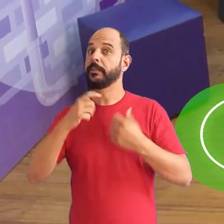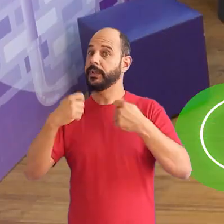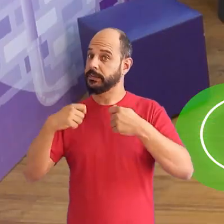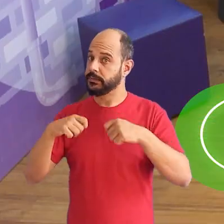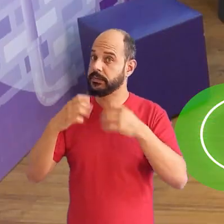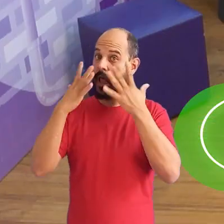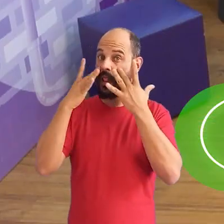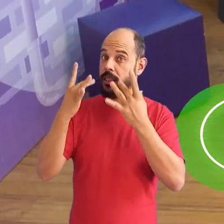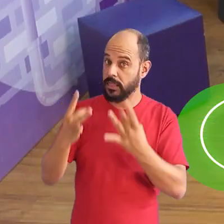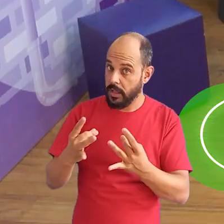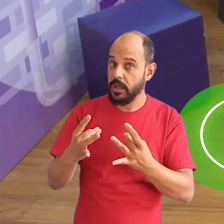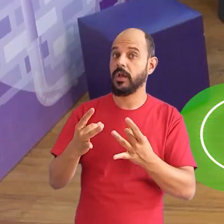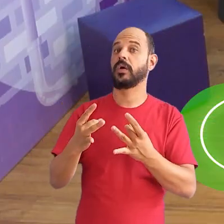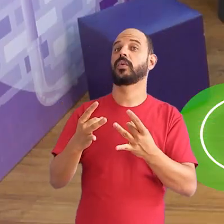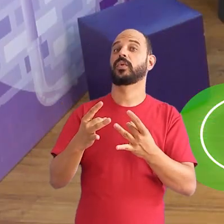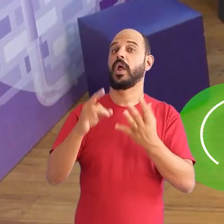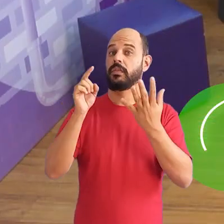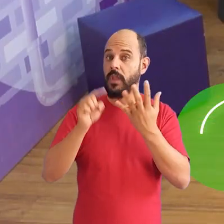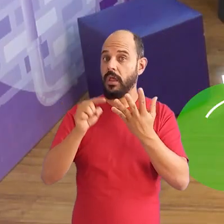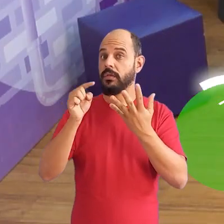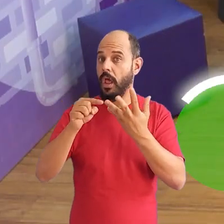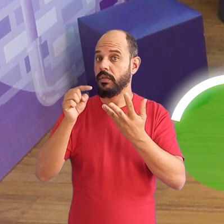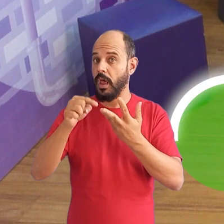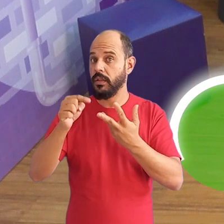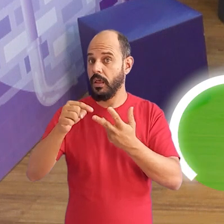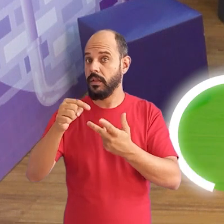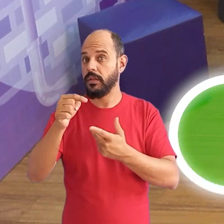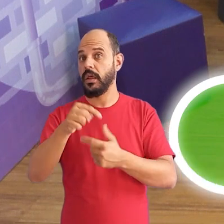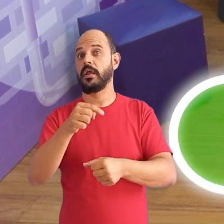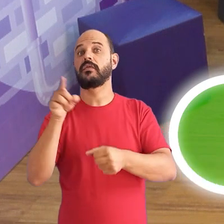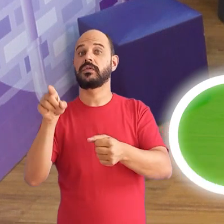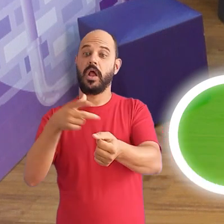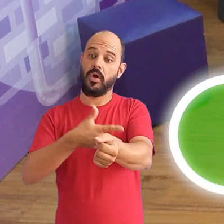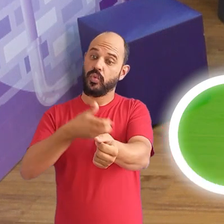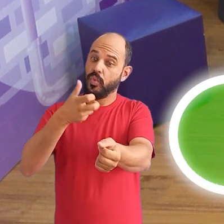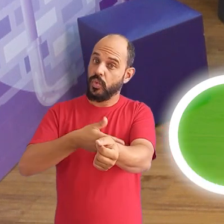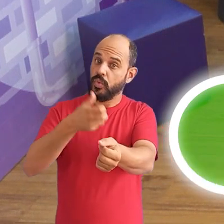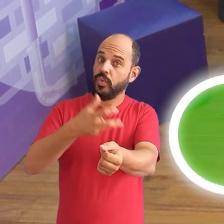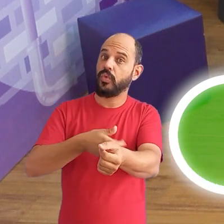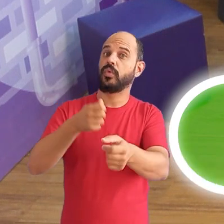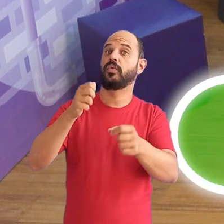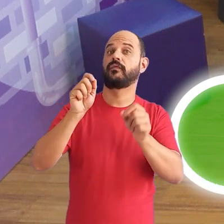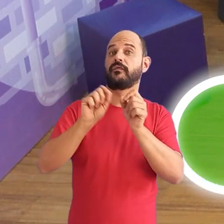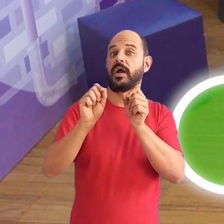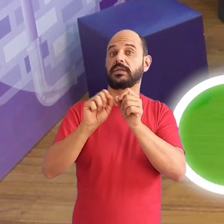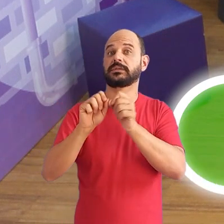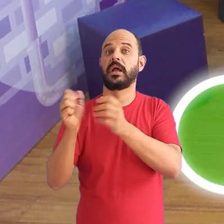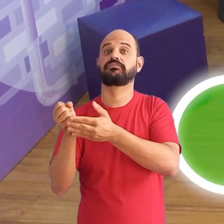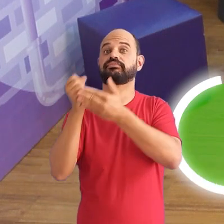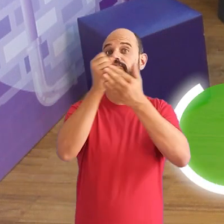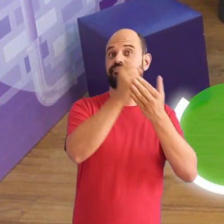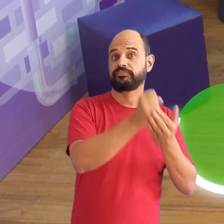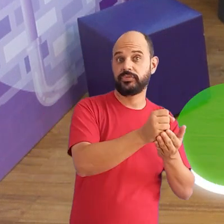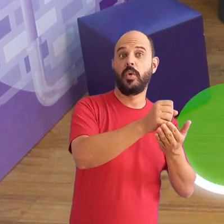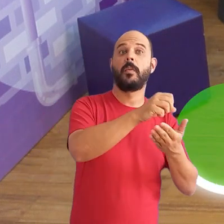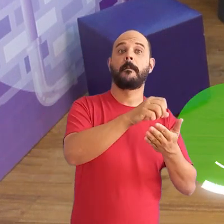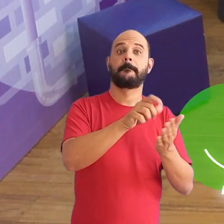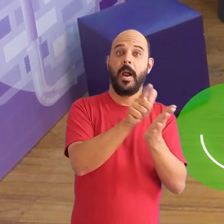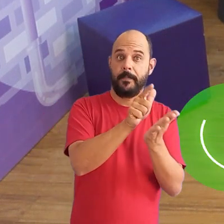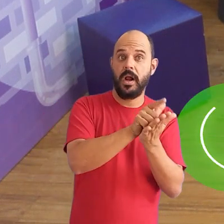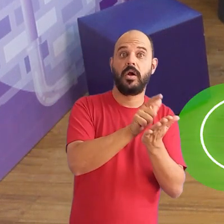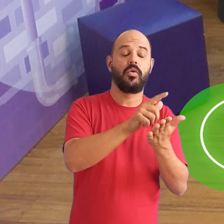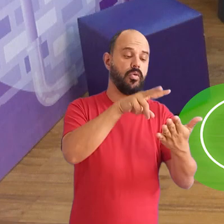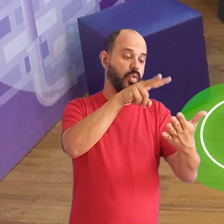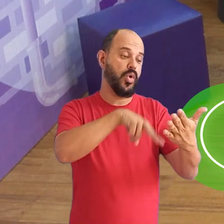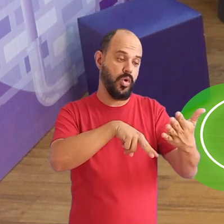olha, precisa prestar atenção nisso, faz algum exame aí, manda pra gente, e aí a gente